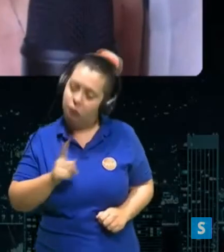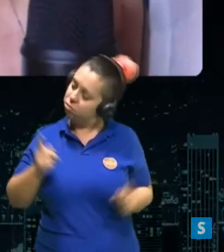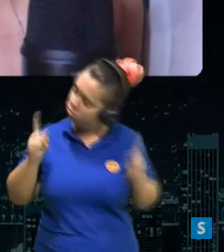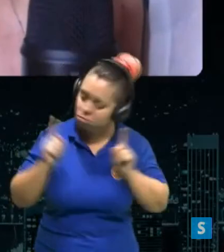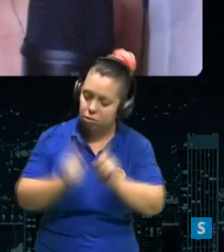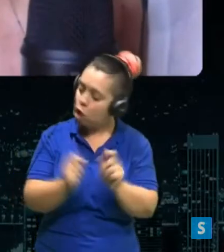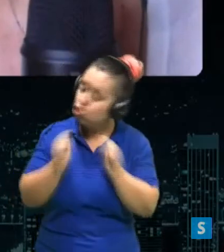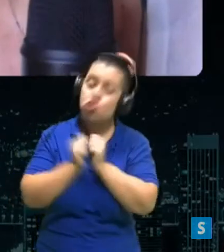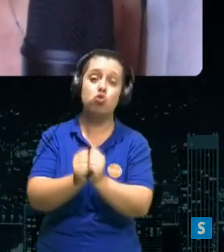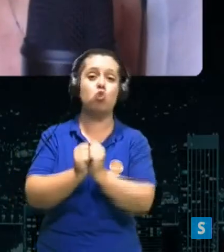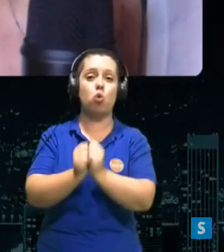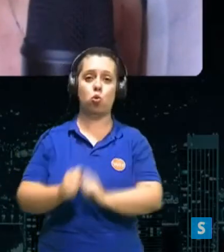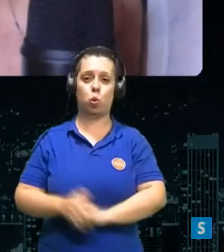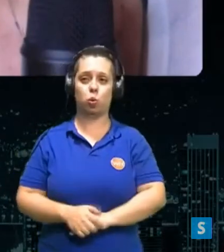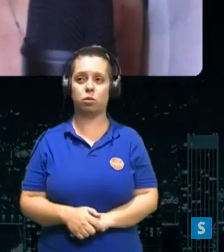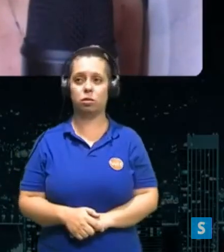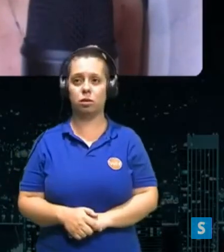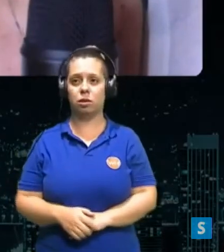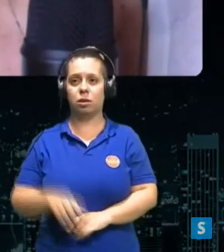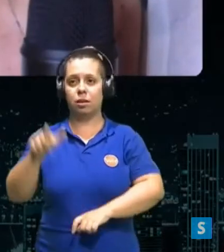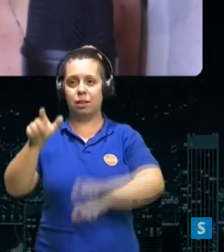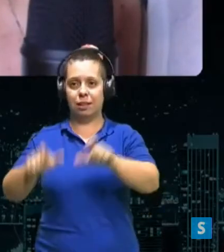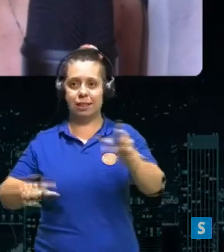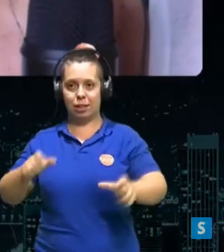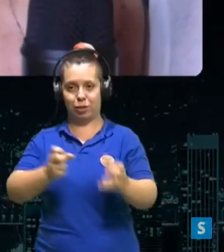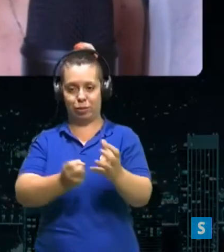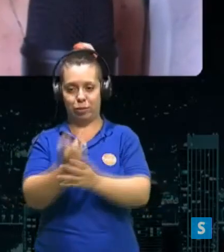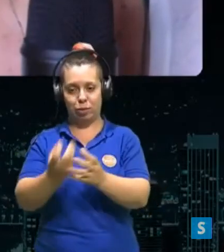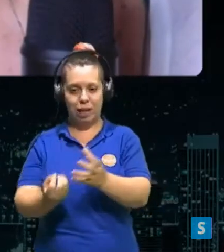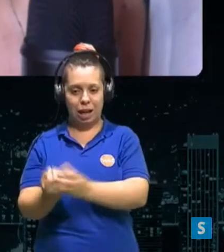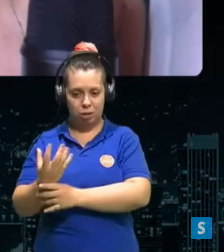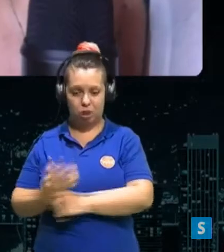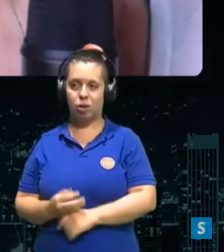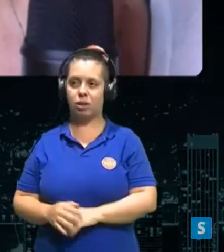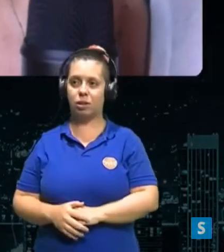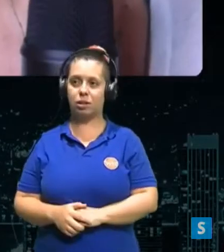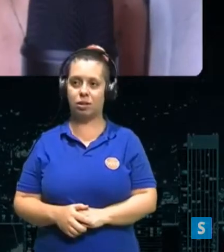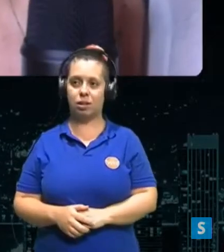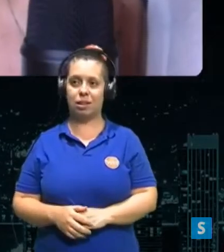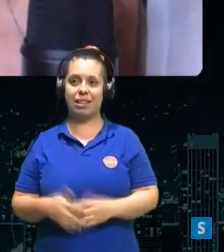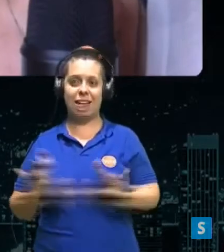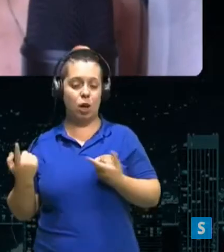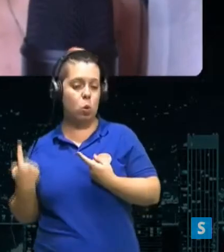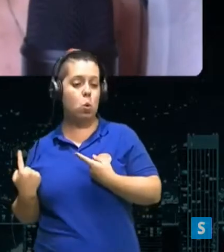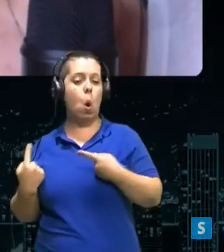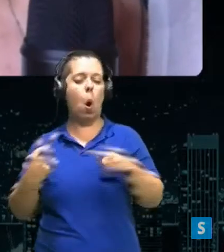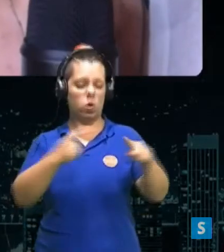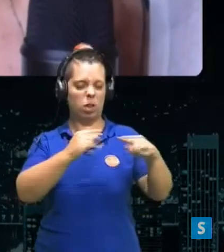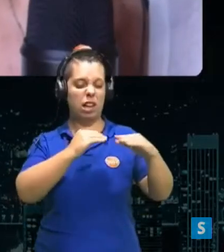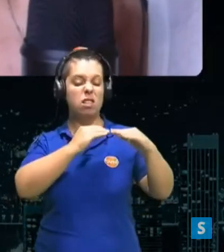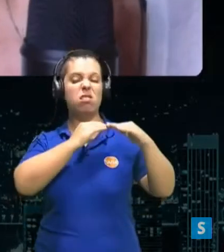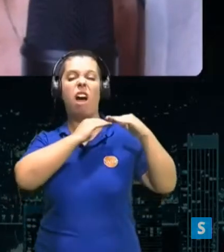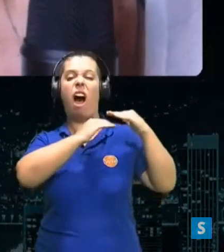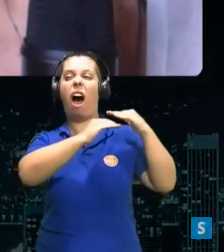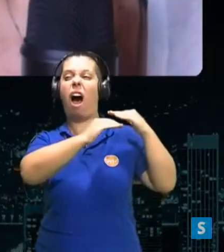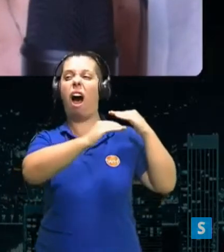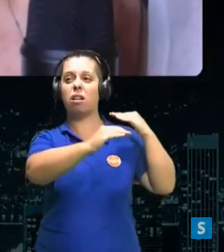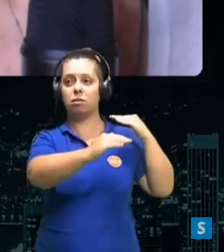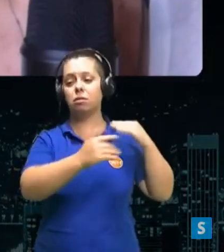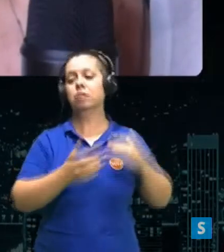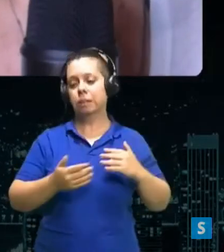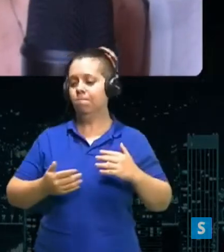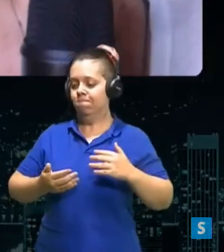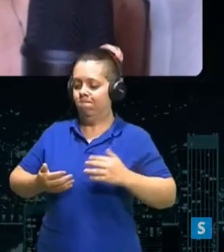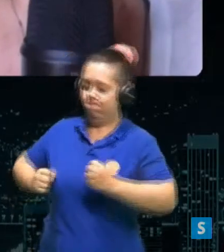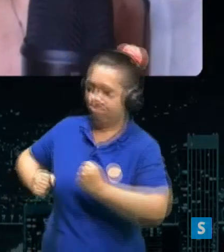se apresenta ali para nossos fundadores os empreendedores querem ir contra o status quo fazer a coisa diferente precisam de